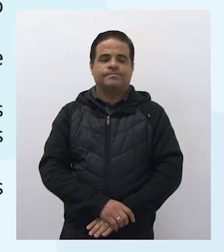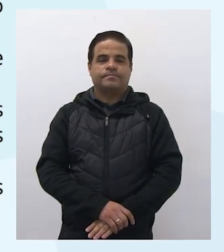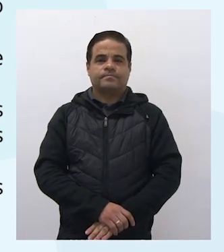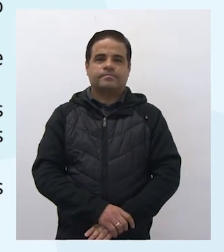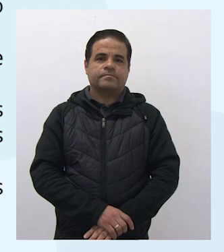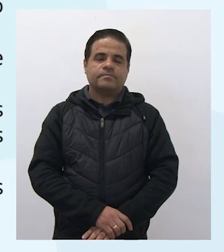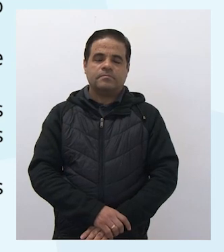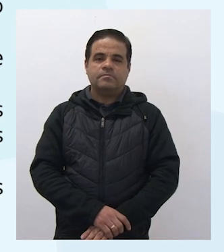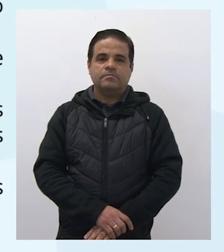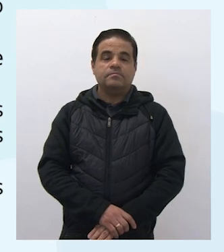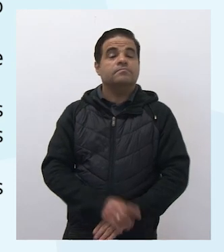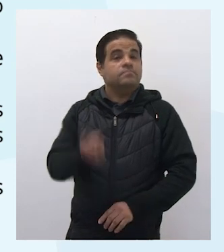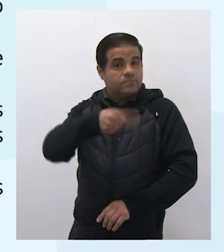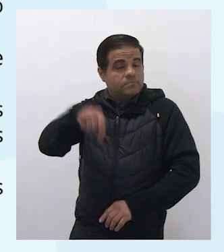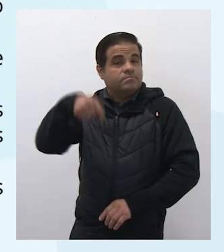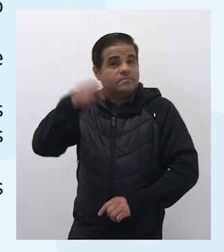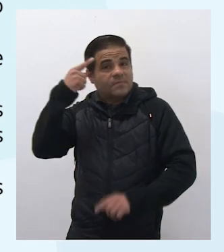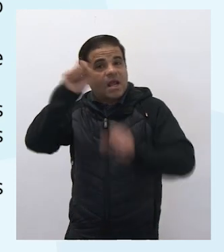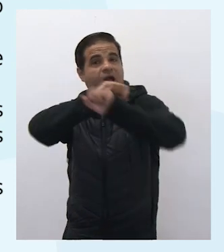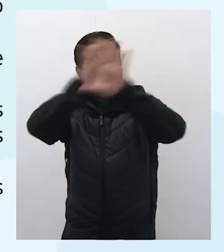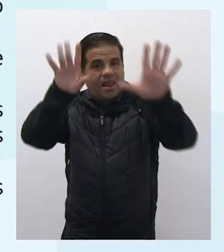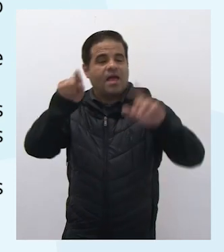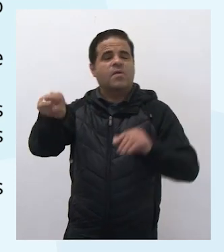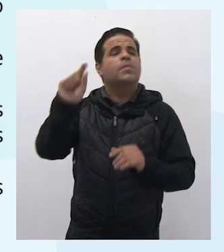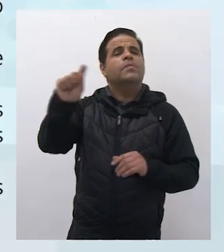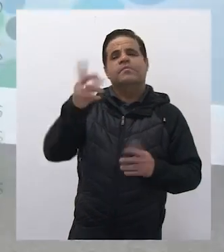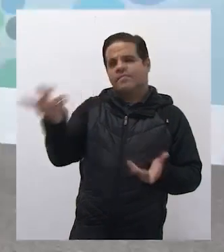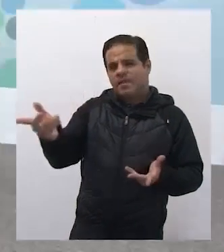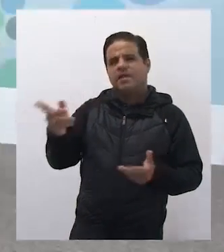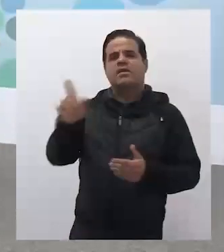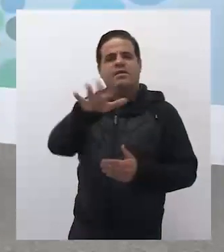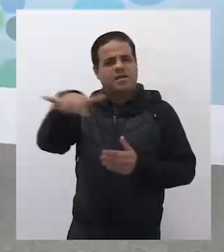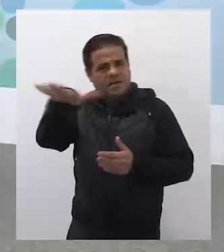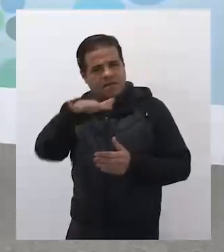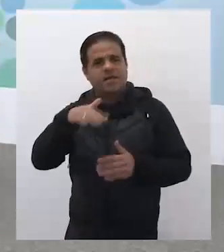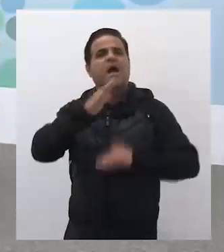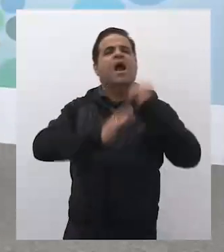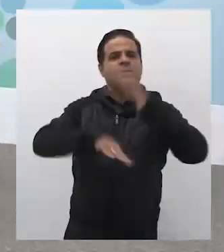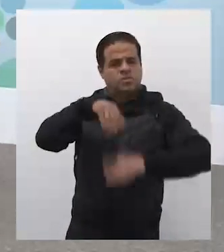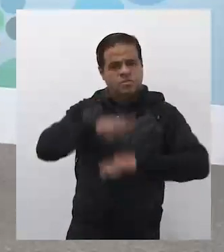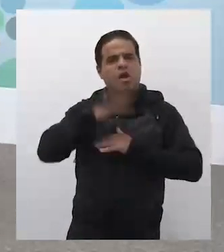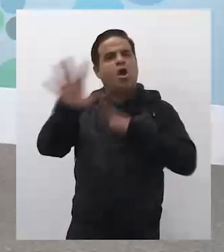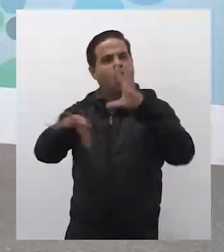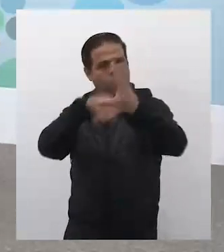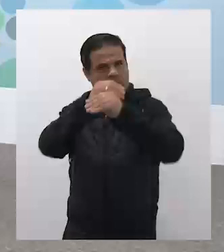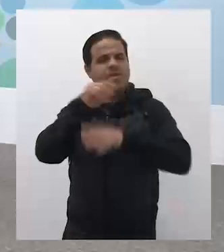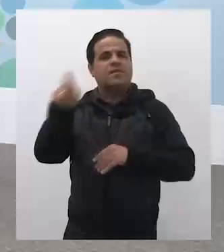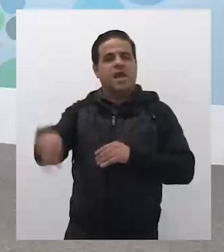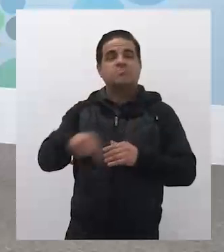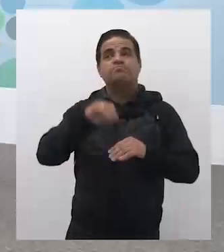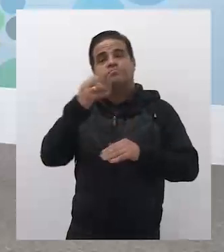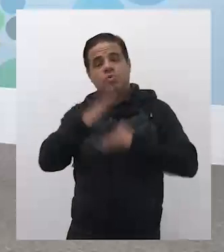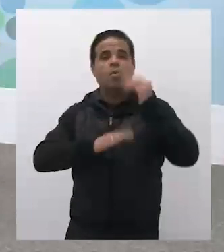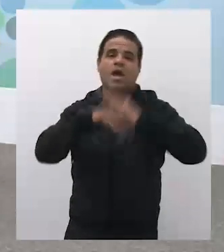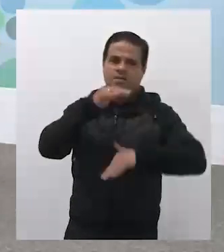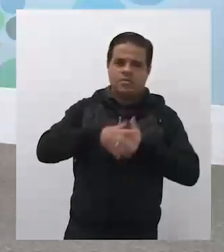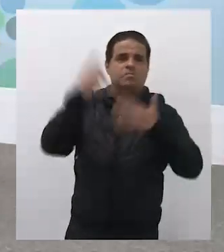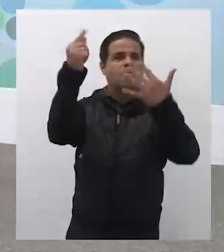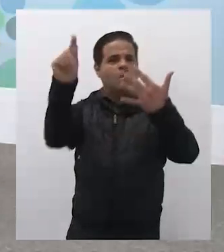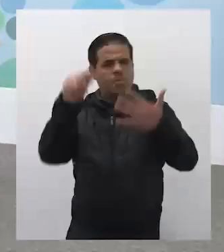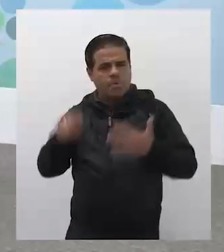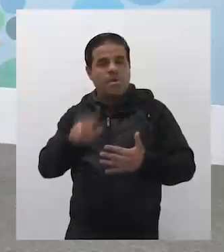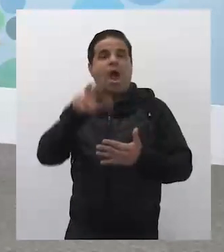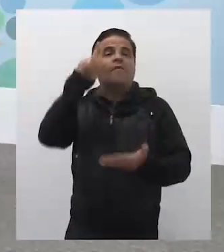Bom, a gente precisa ter bem claro que essas ações complementares ou ações corretivas, quem